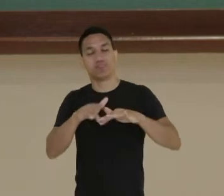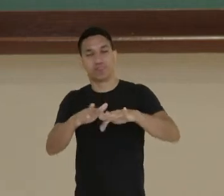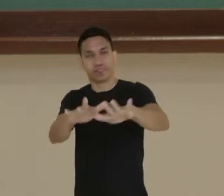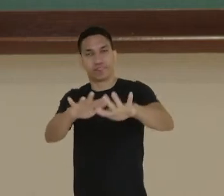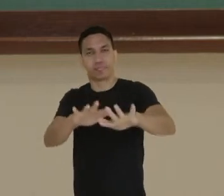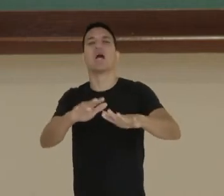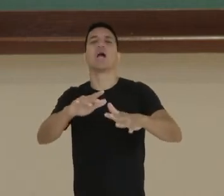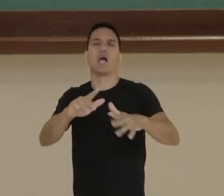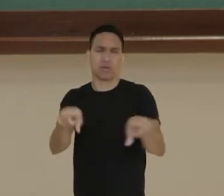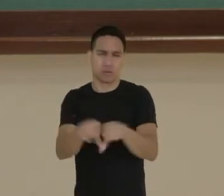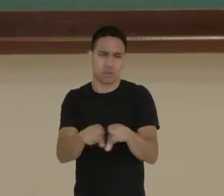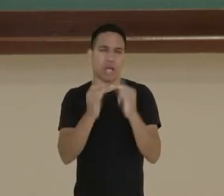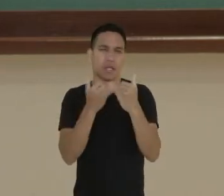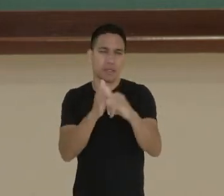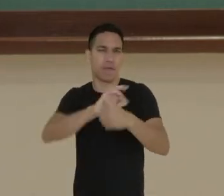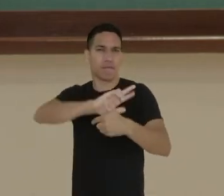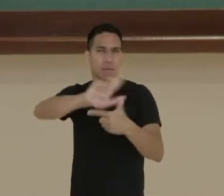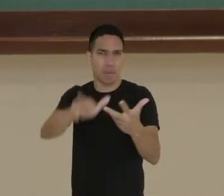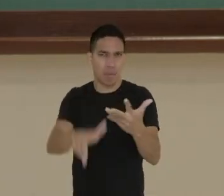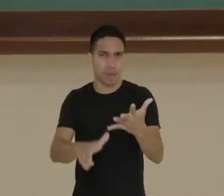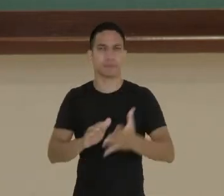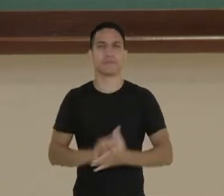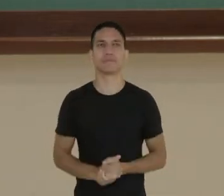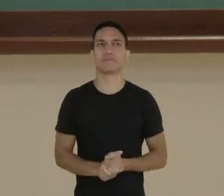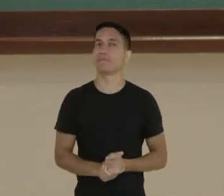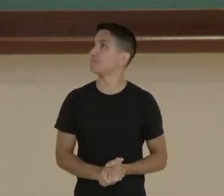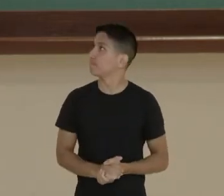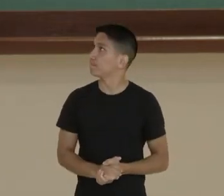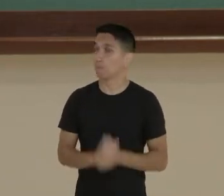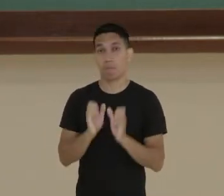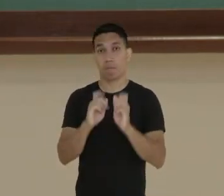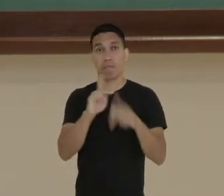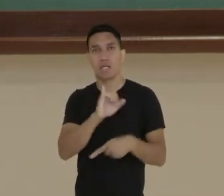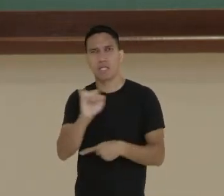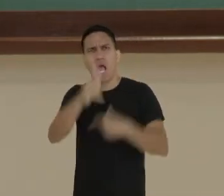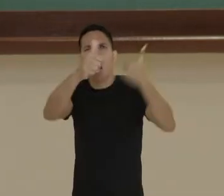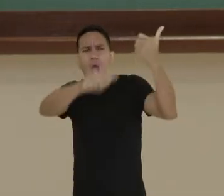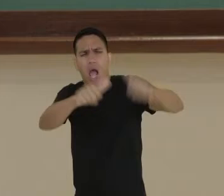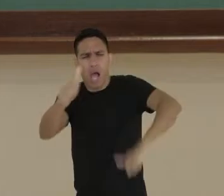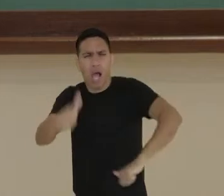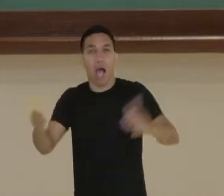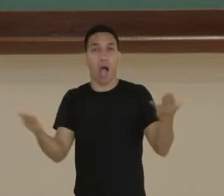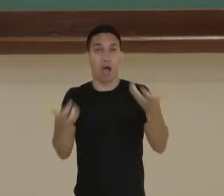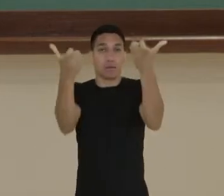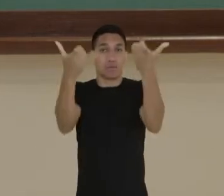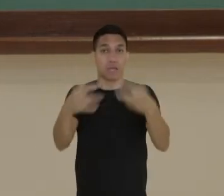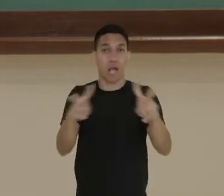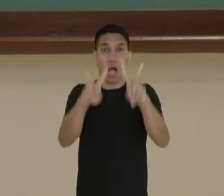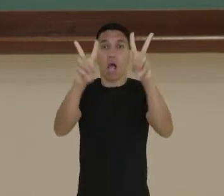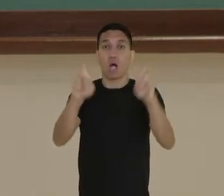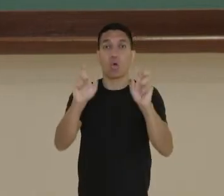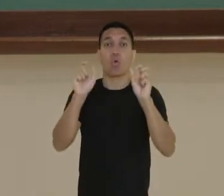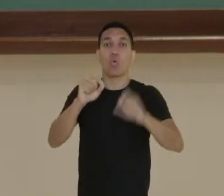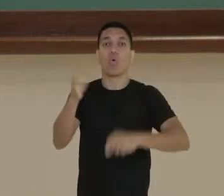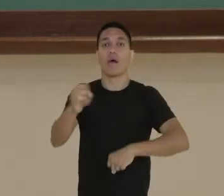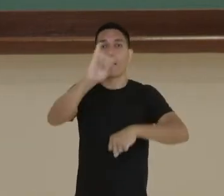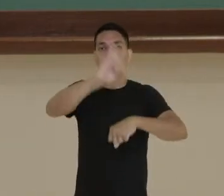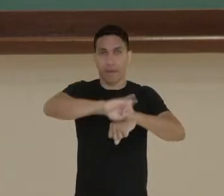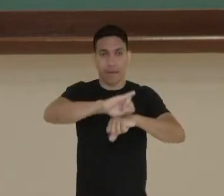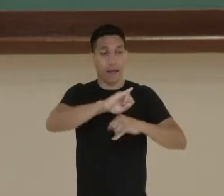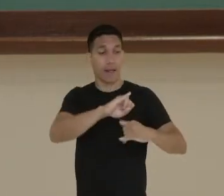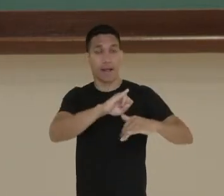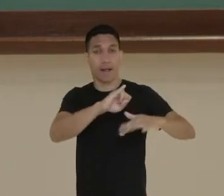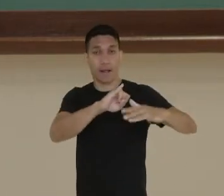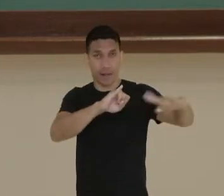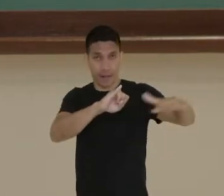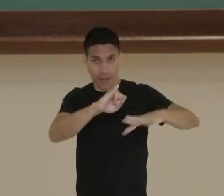por aí mais. Bem, se você for analisar, né, vamos agora falar um pouquinho sobre a questão da matriz elétrica,